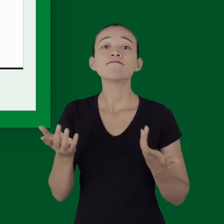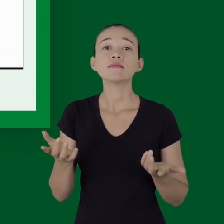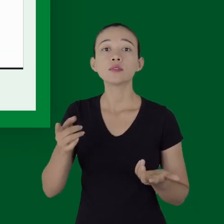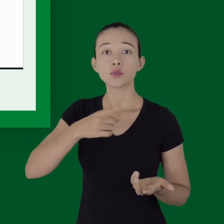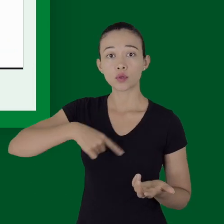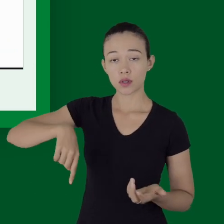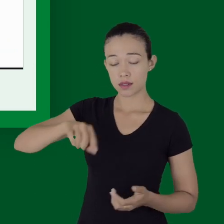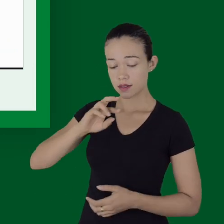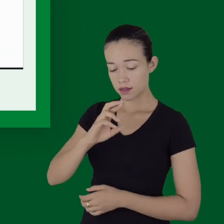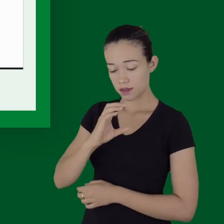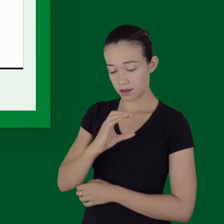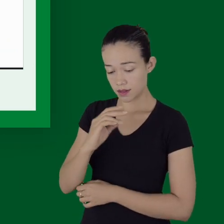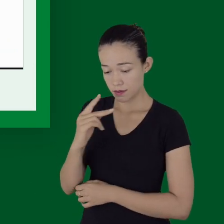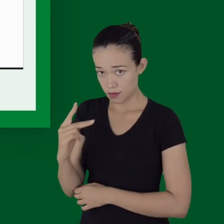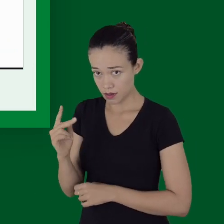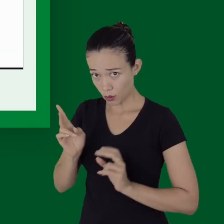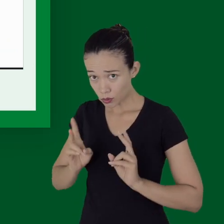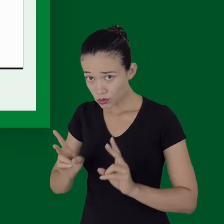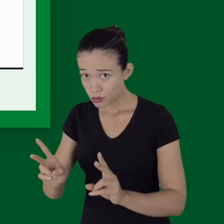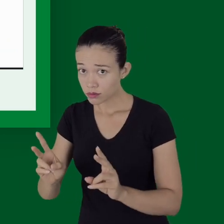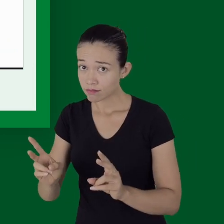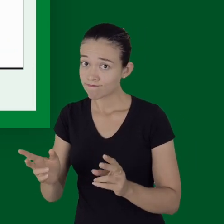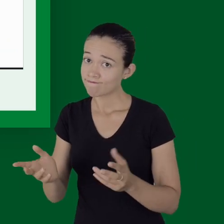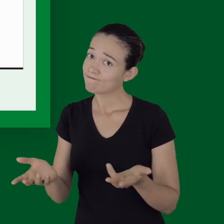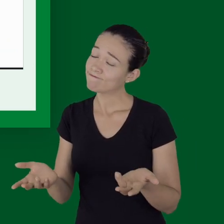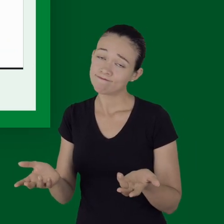vai encerrar os esforços de reanimação?